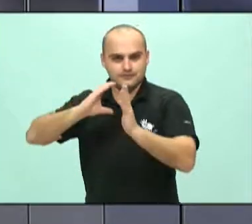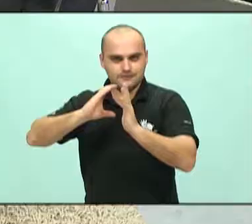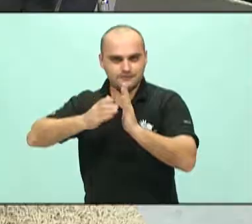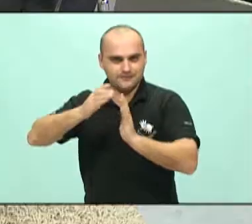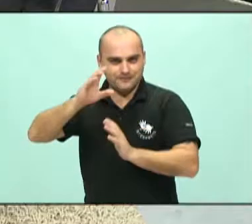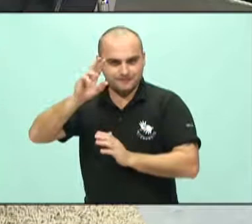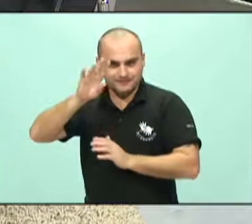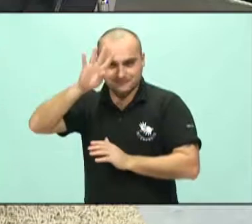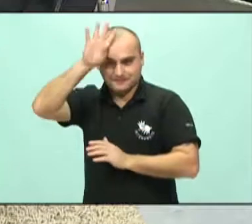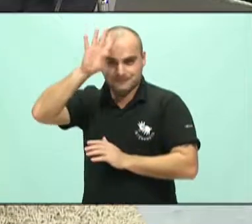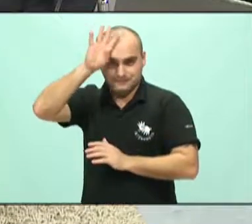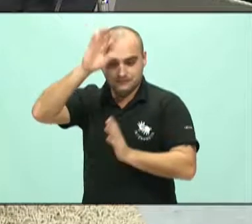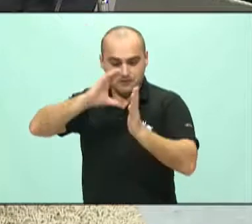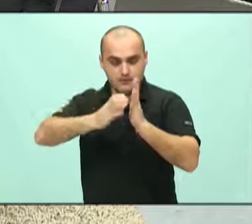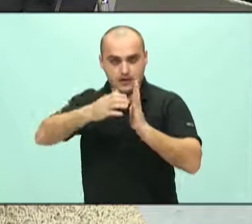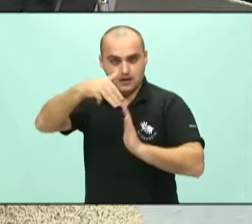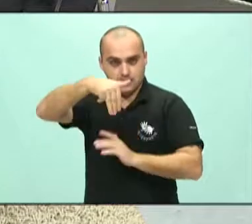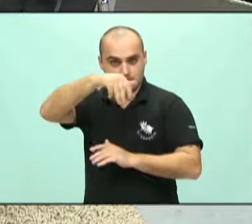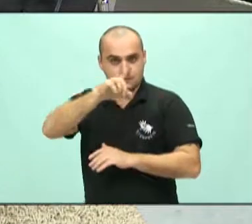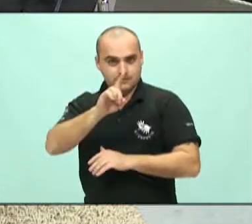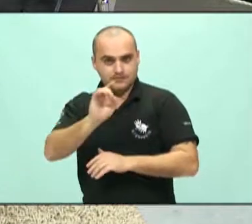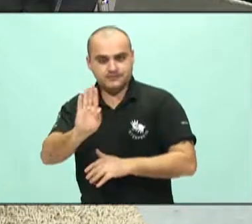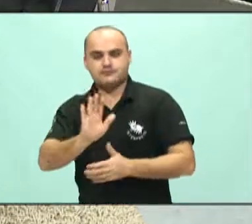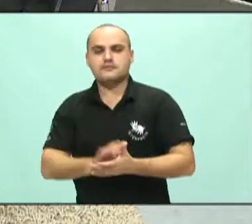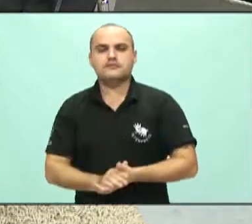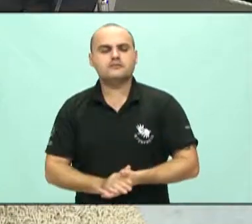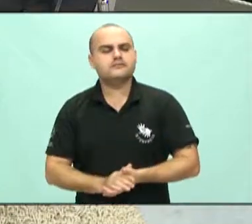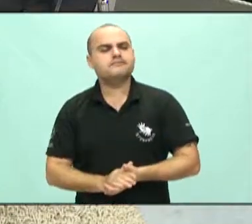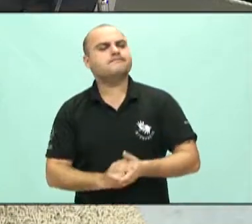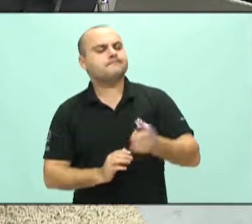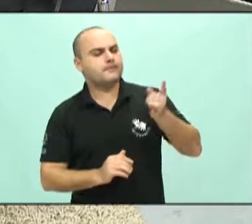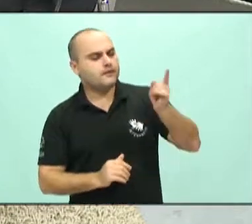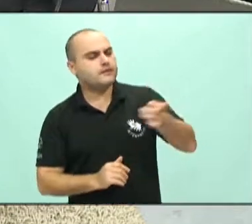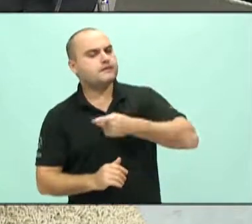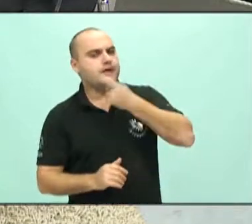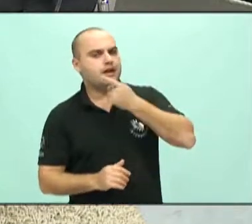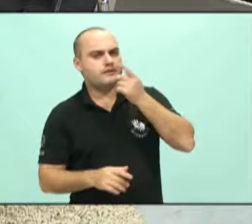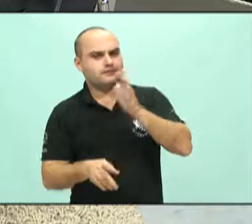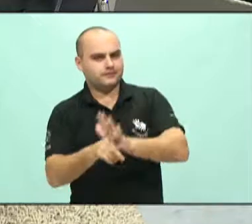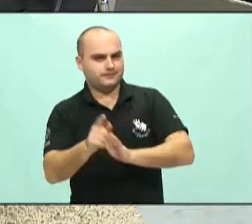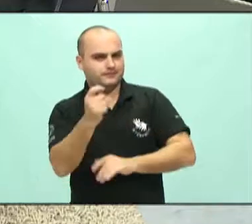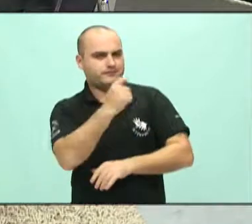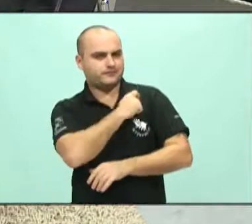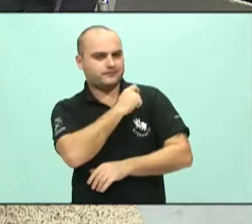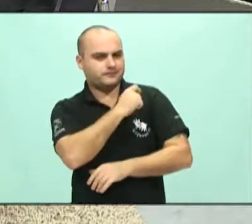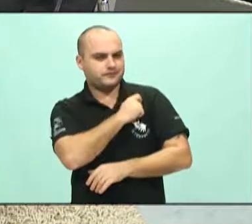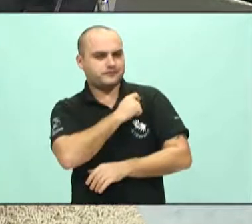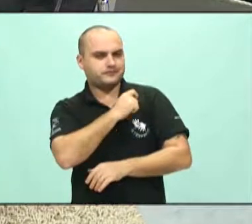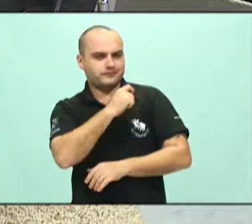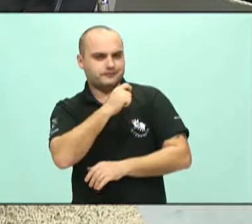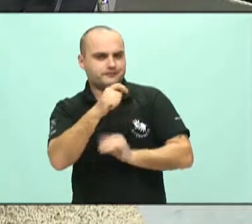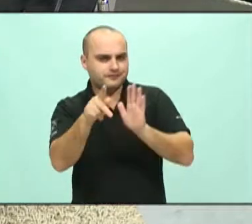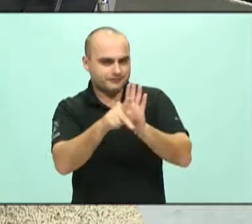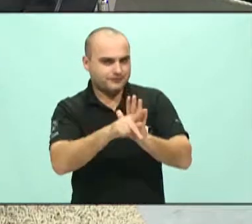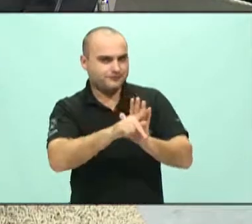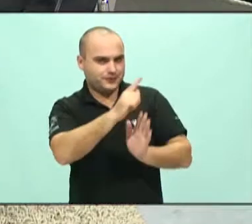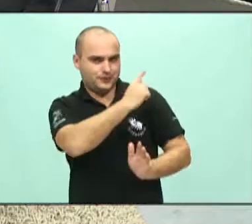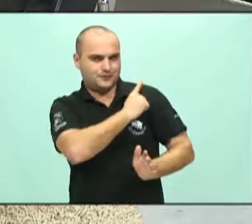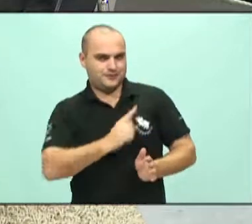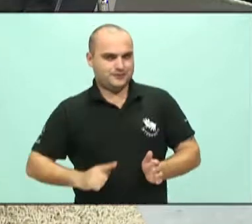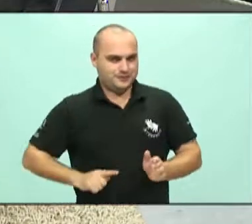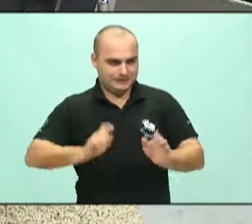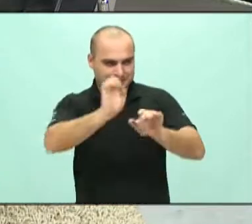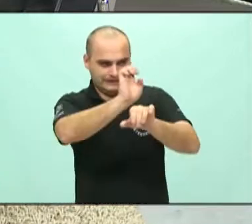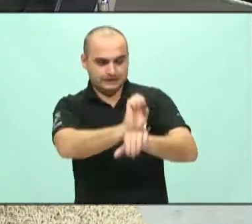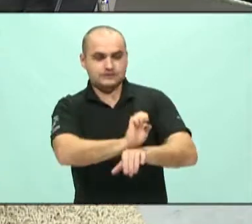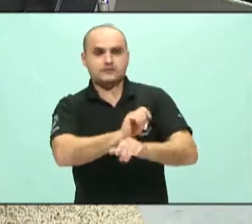falava dessas situações e atitudes nefastas que vem tomando o governo. Agora,